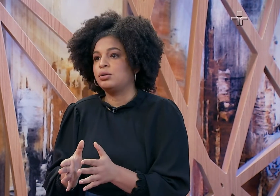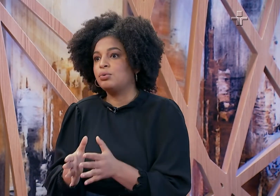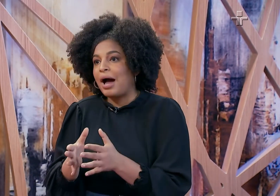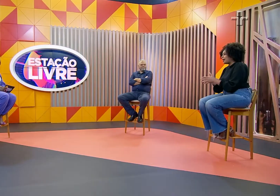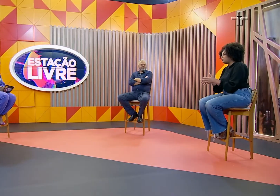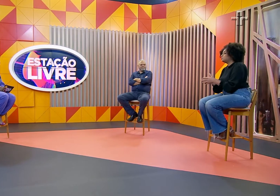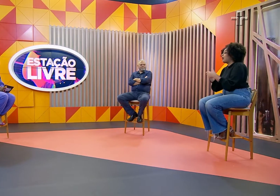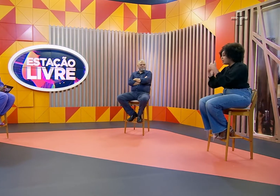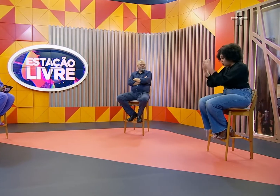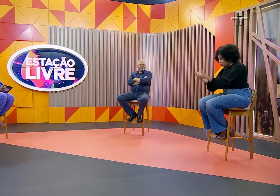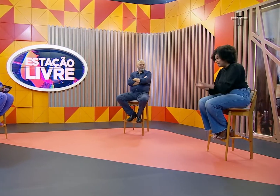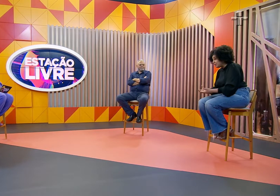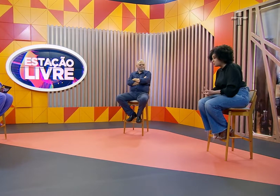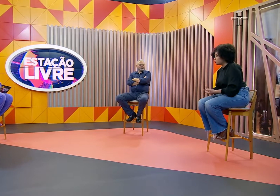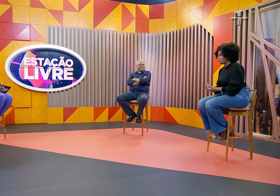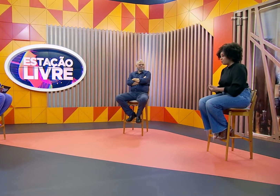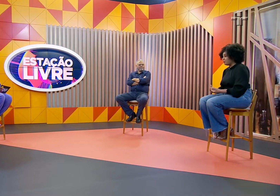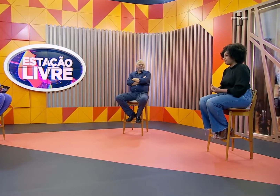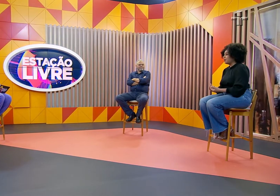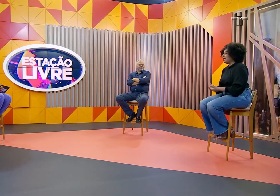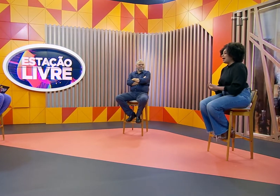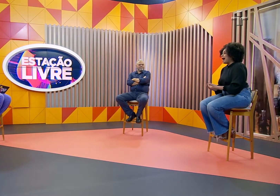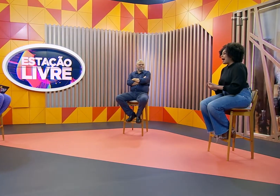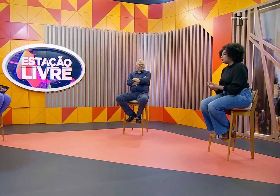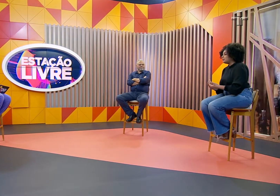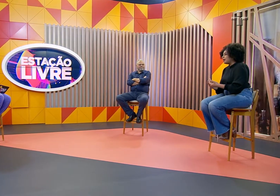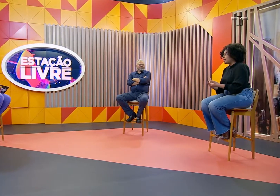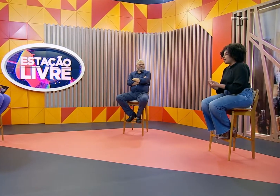profissionalização do rádio jornalismo, inclusive,